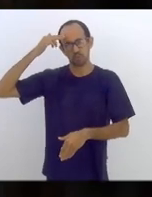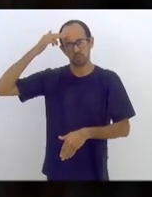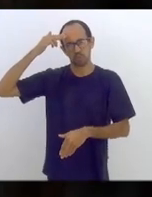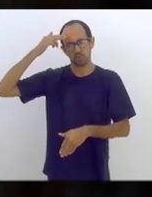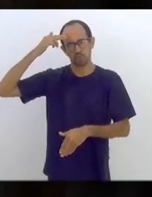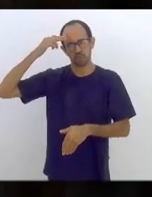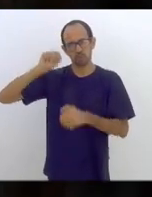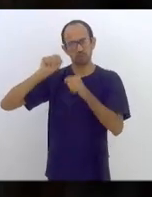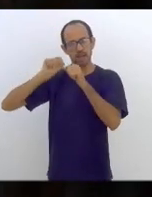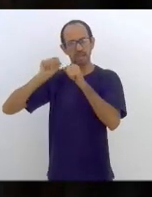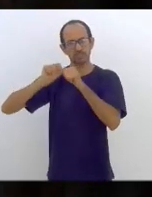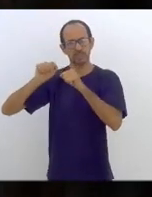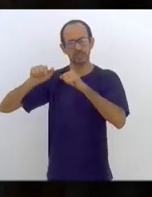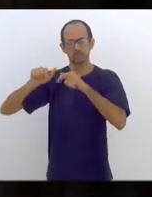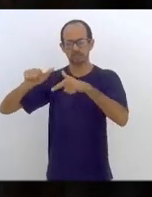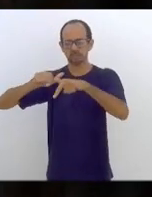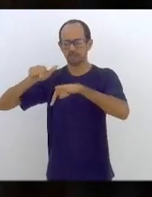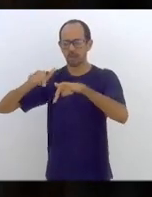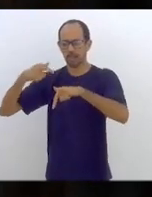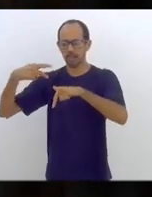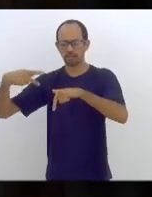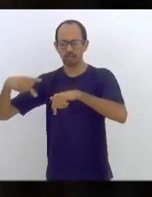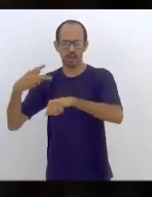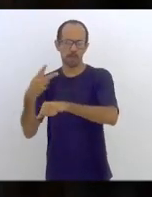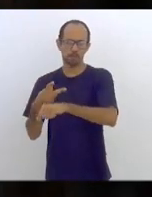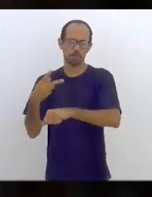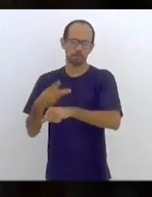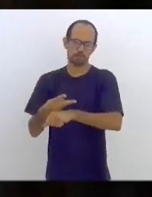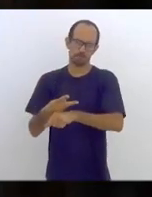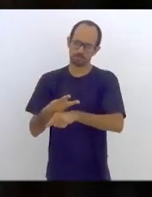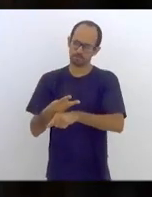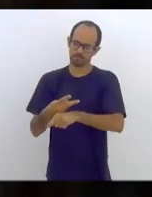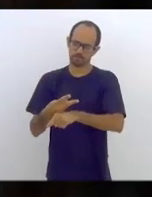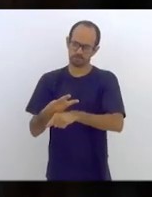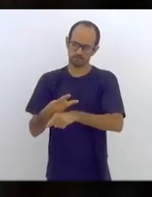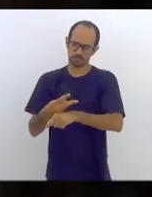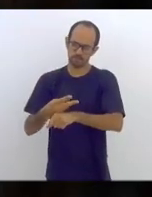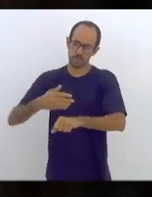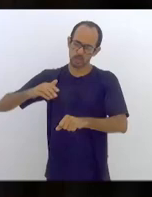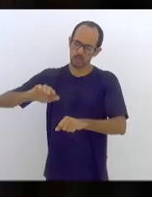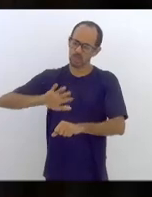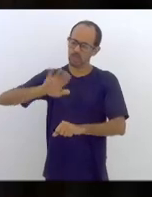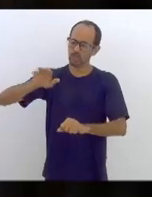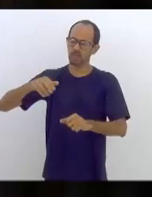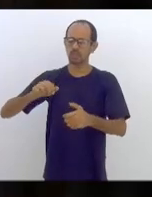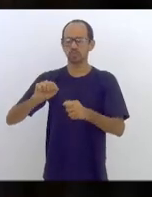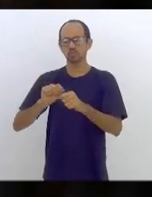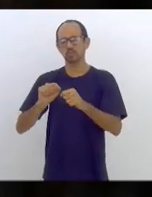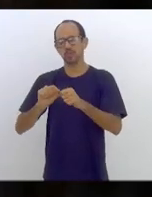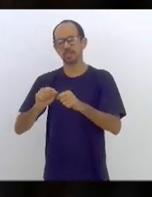coroando esse trabalho que ela faz, nos agradecendo a todos.